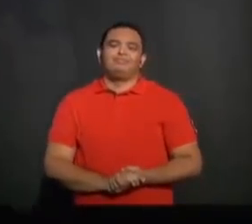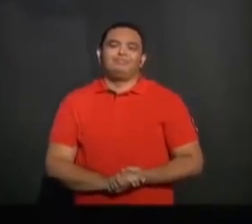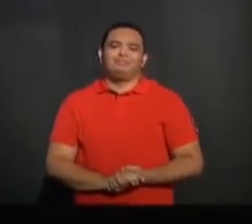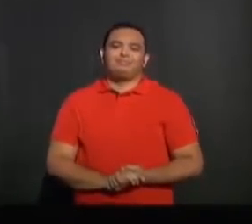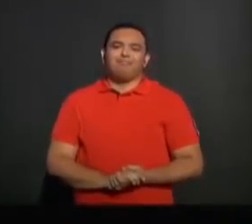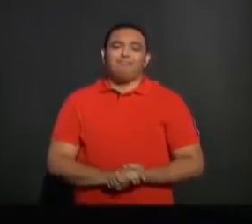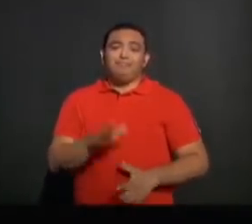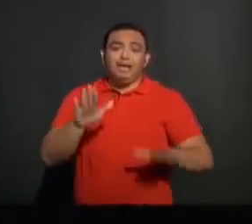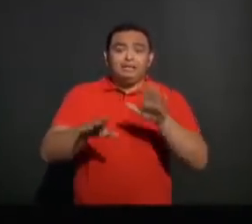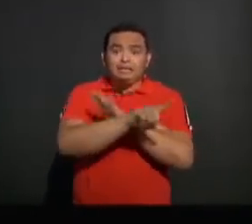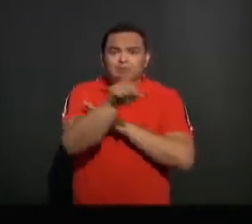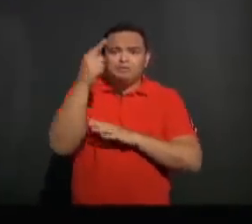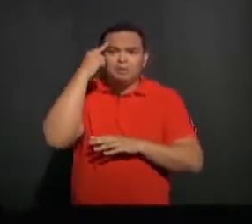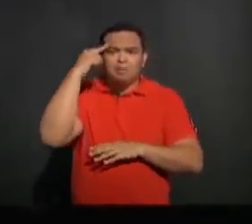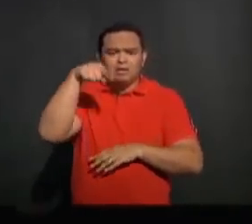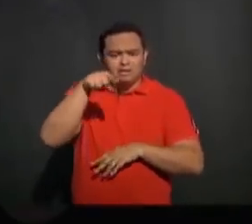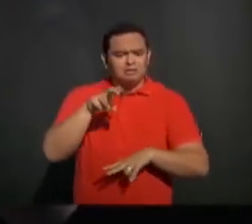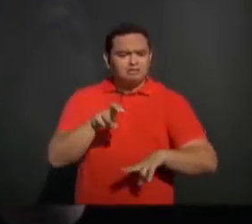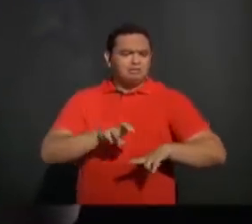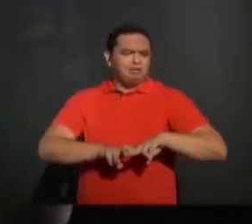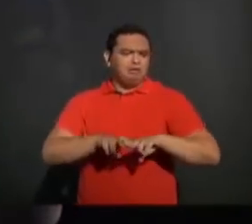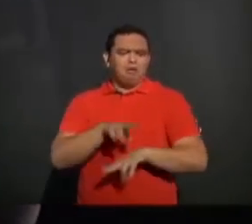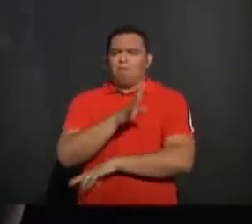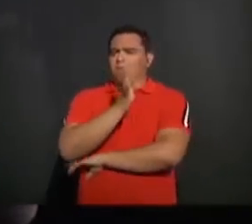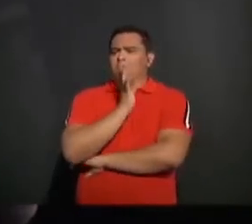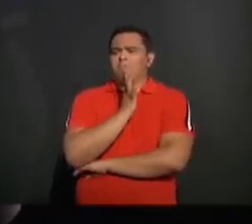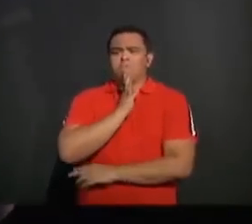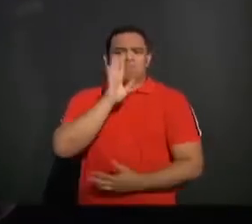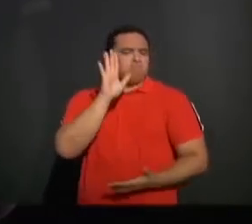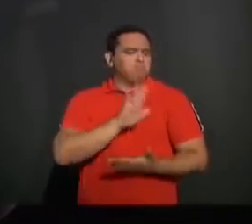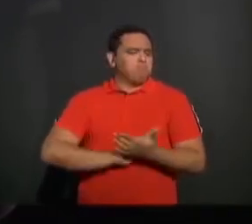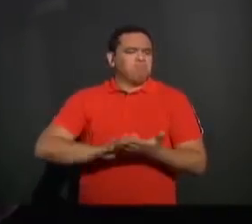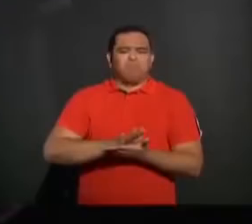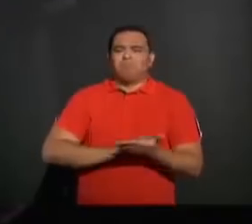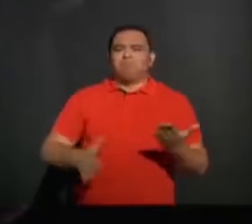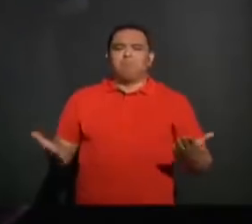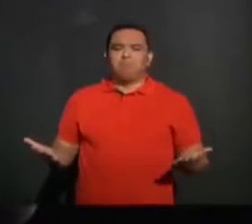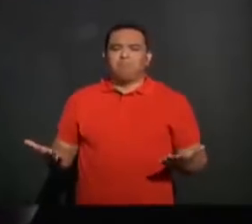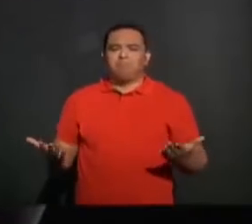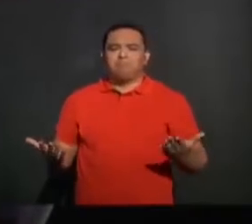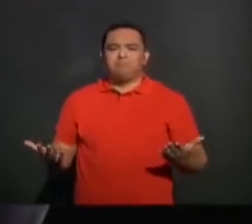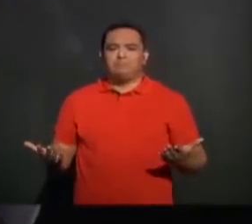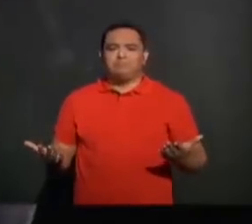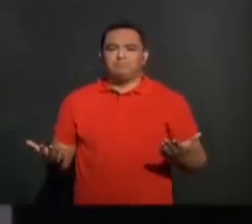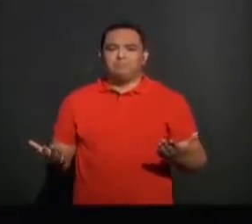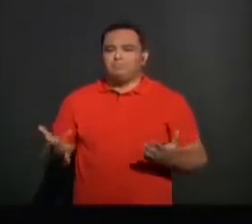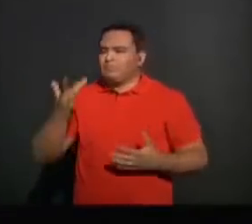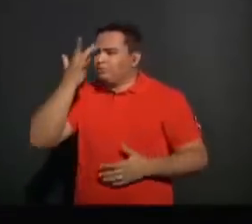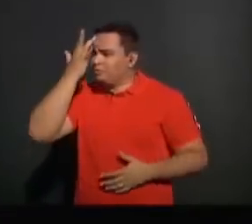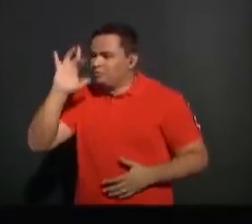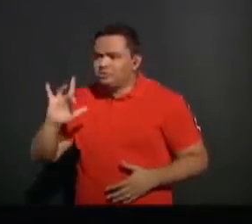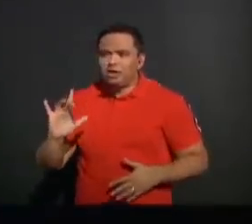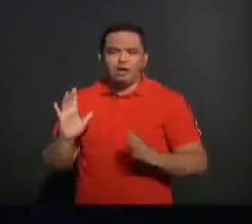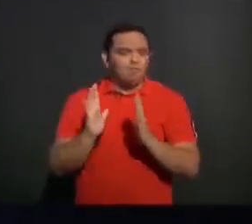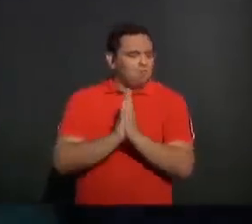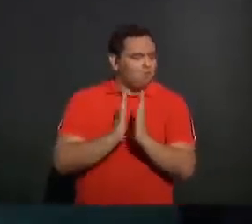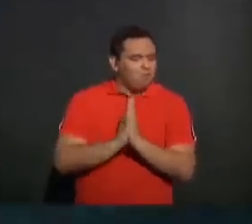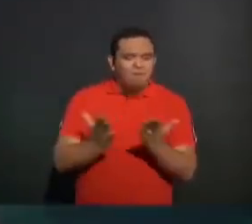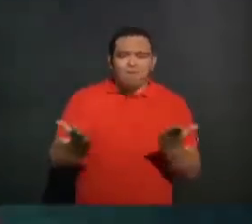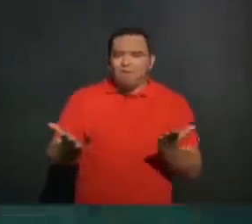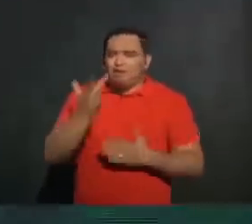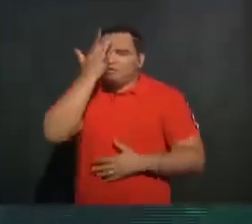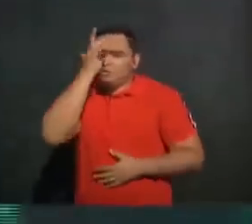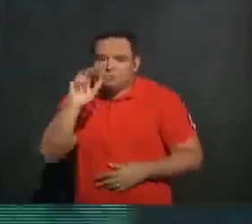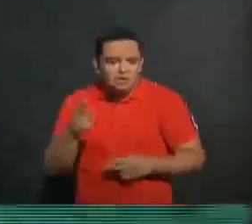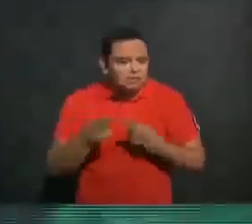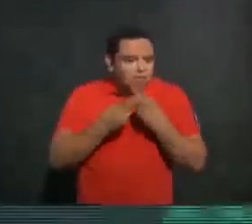Quem sabe você está sentado aqui e você não conhece sua arma? Não sabe orar, não sabe jejuar, não sabe ler a